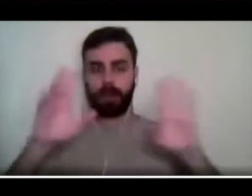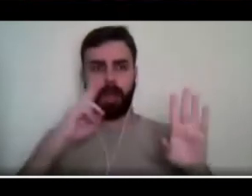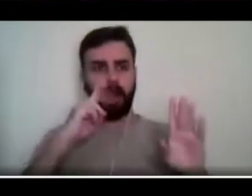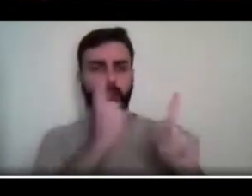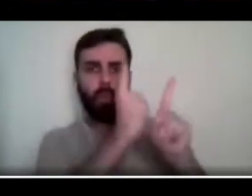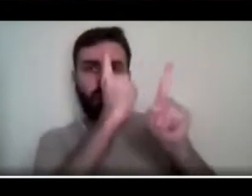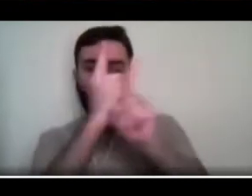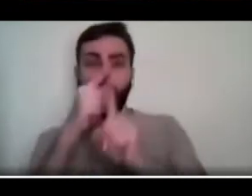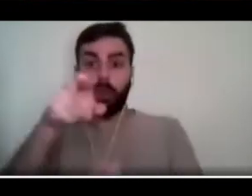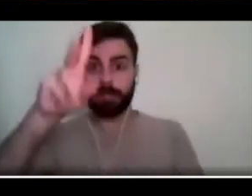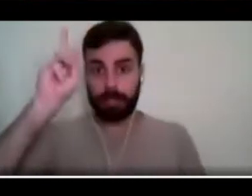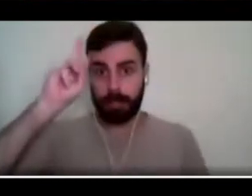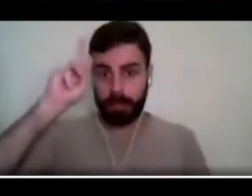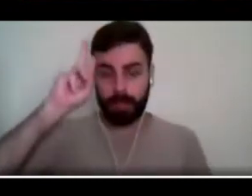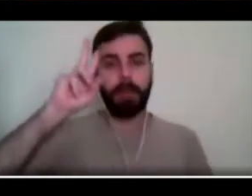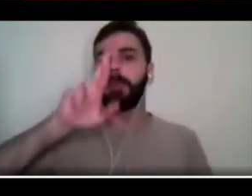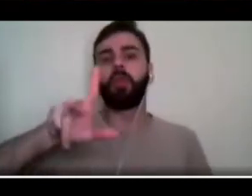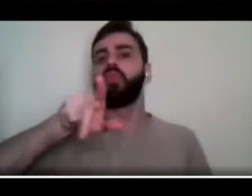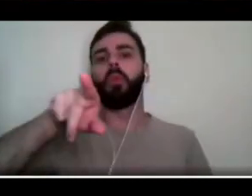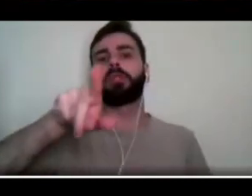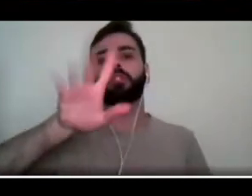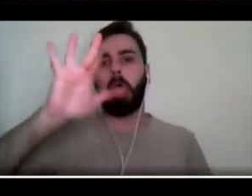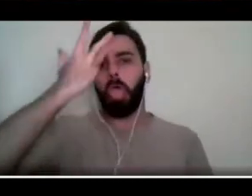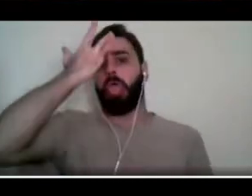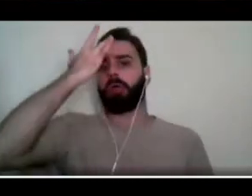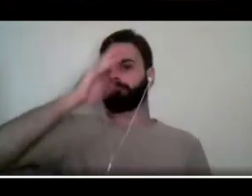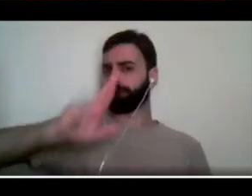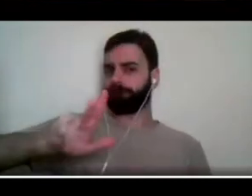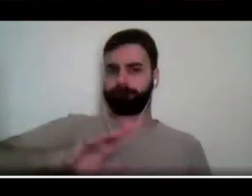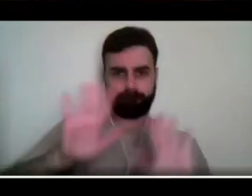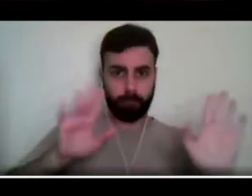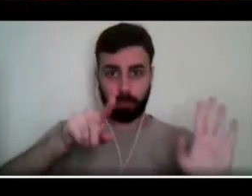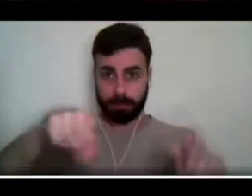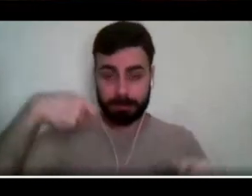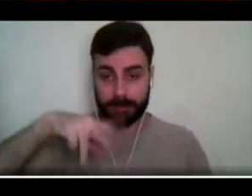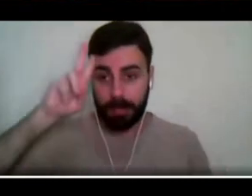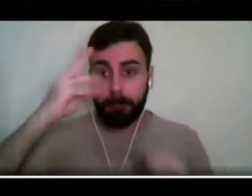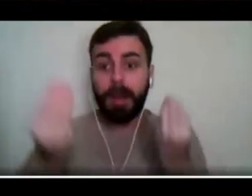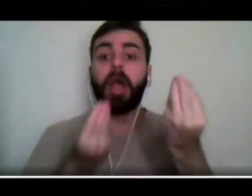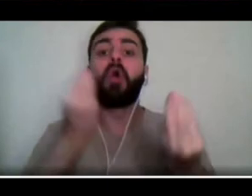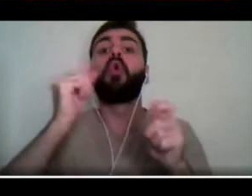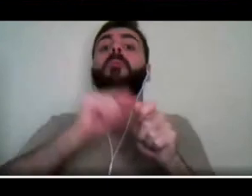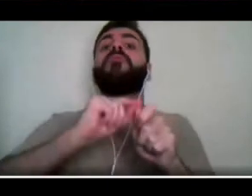saber de onde que eles vêm e a relação entre eles. Tá bom?